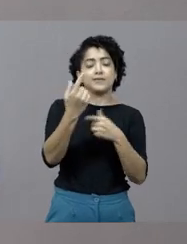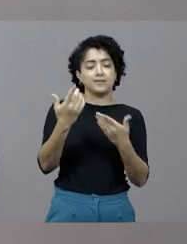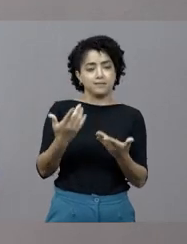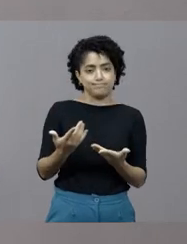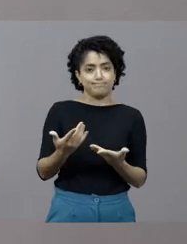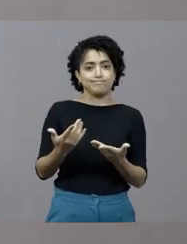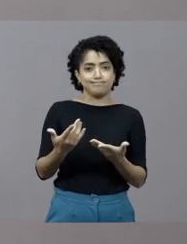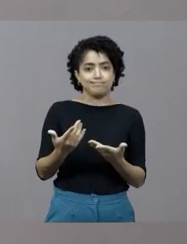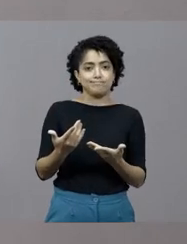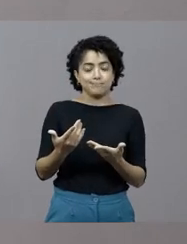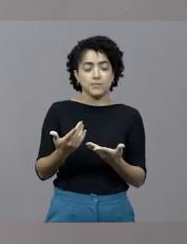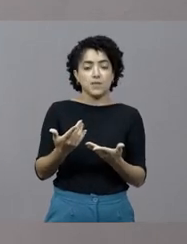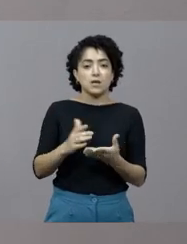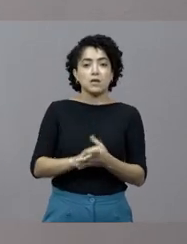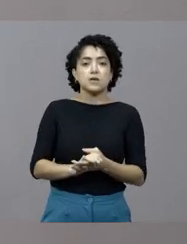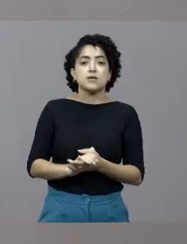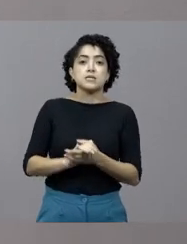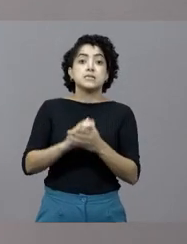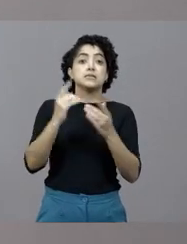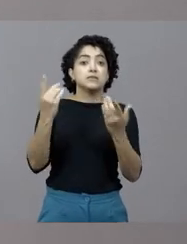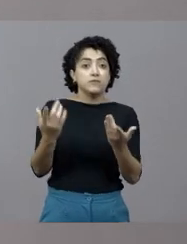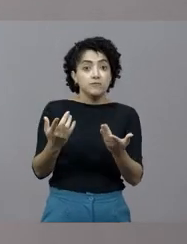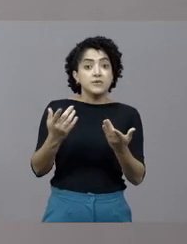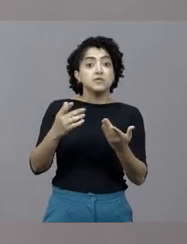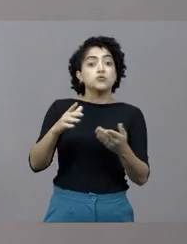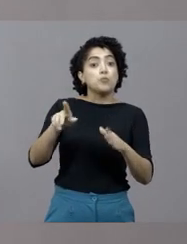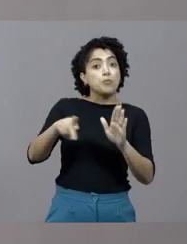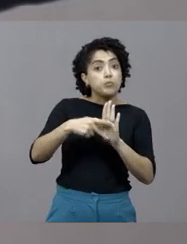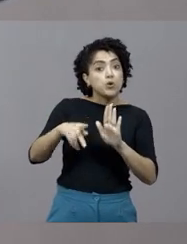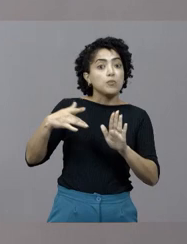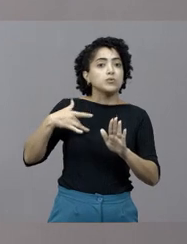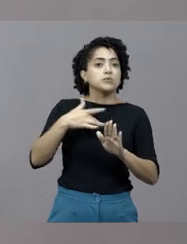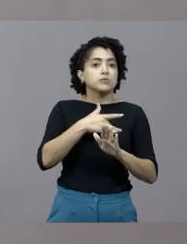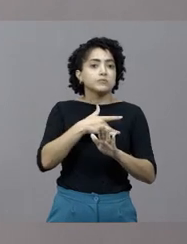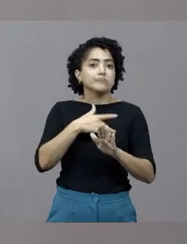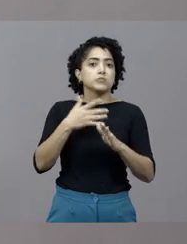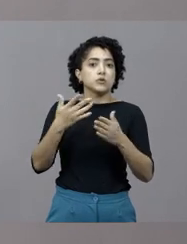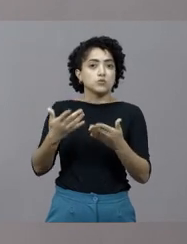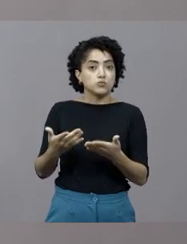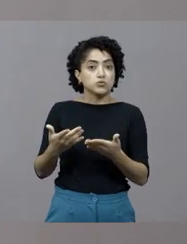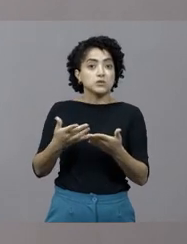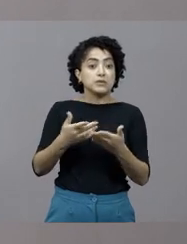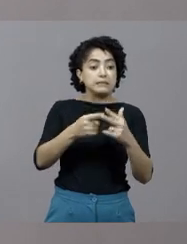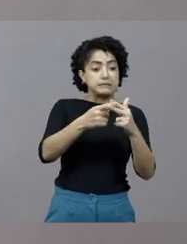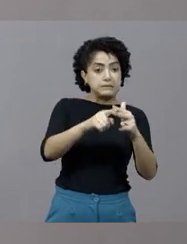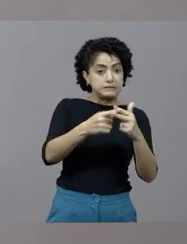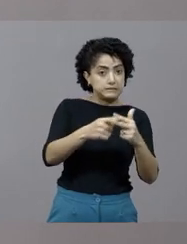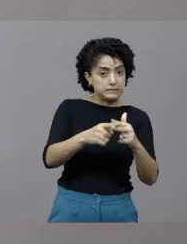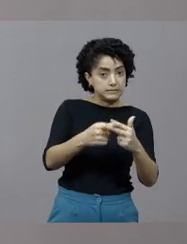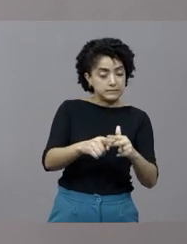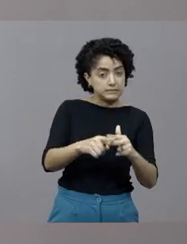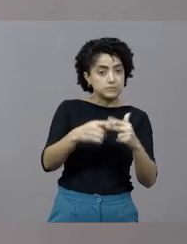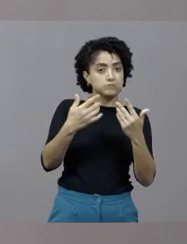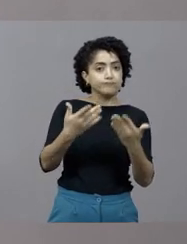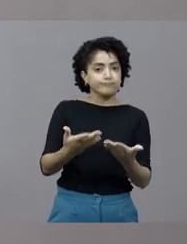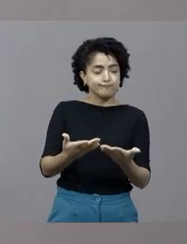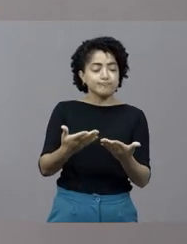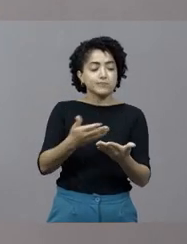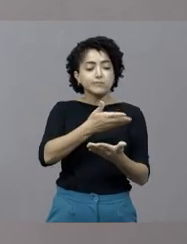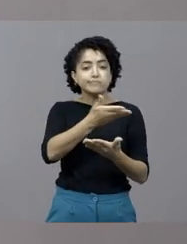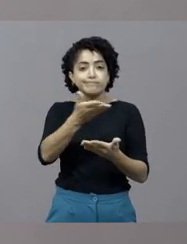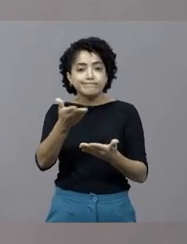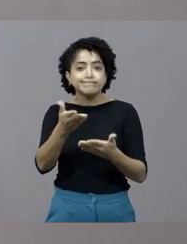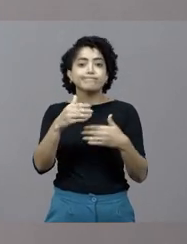o único serviço aeromédico do estado de Santa Catarina, porque o Arcanjo 2 está em manutenção, e deixou os